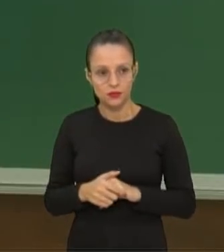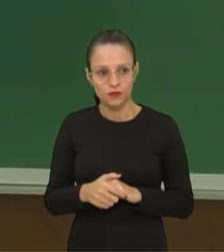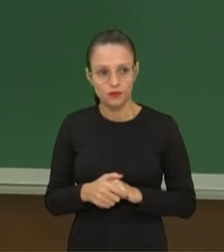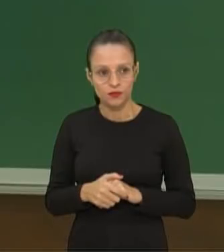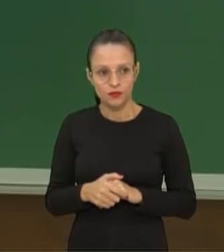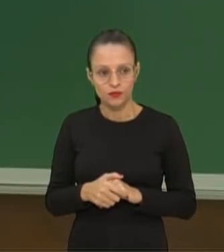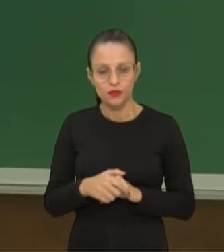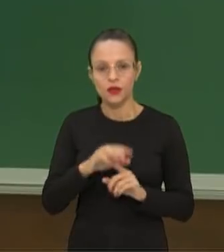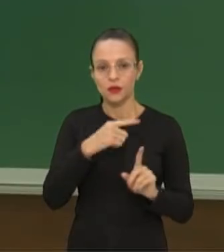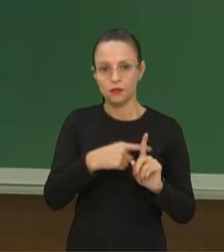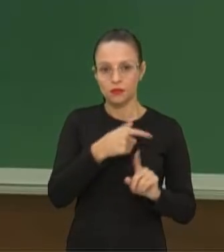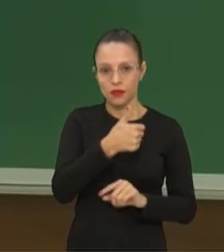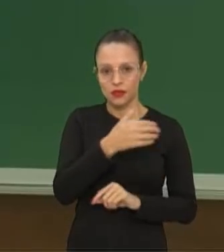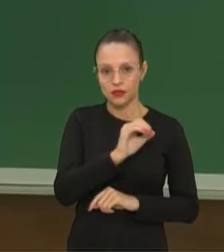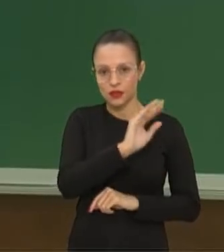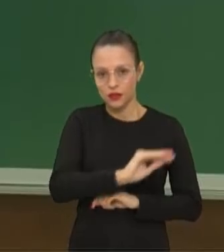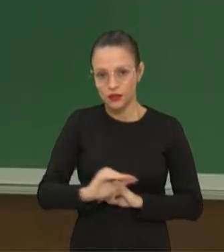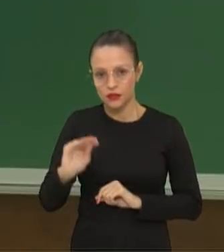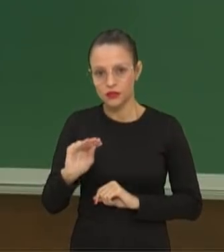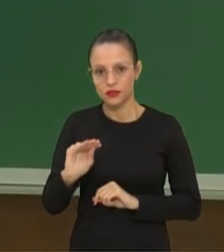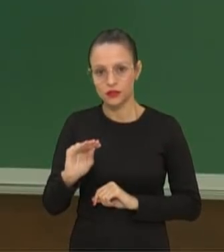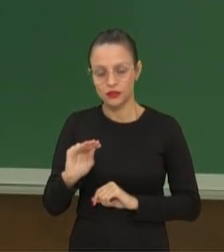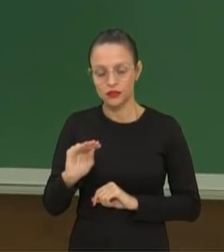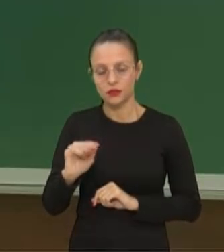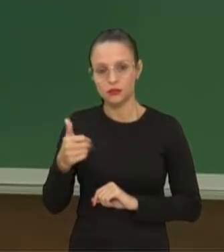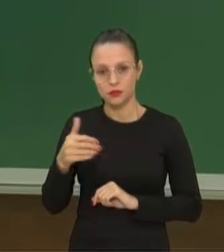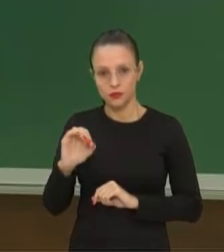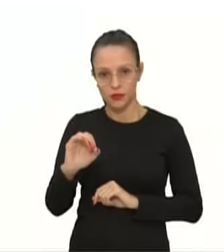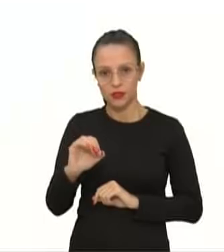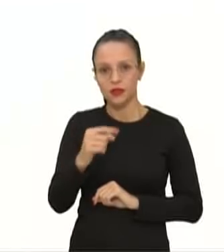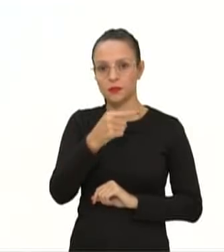mais 10 vai para cá, menos 10. O mais 5 vai para cá, menos 5.